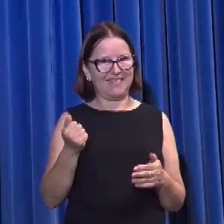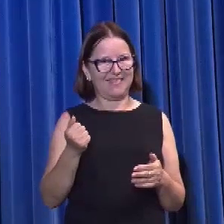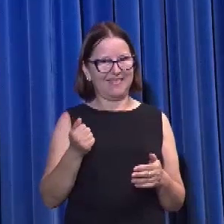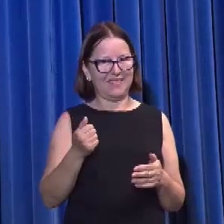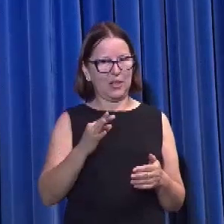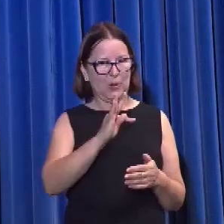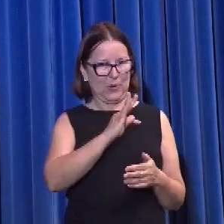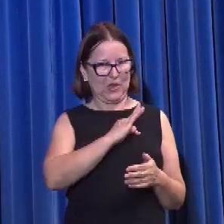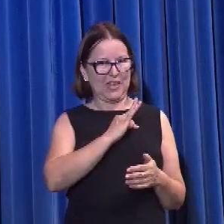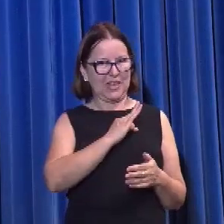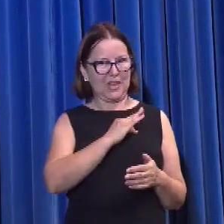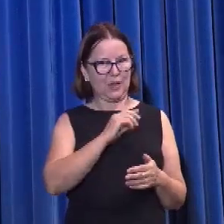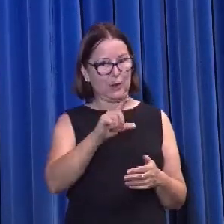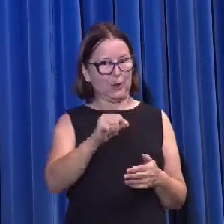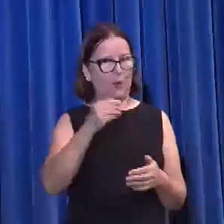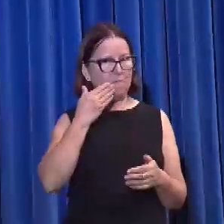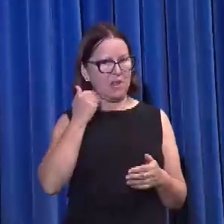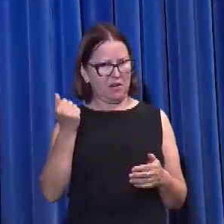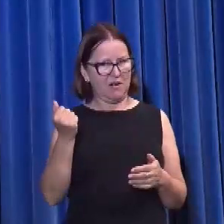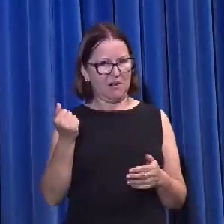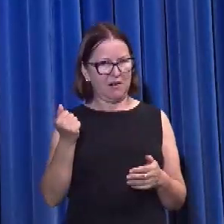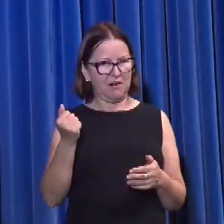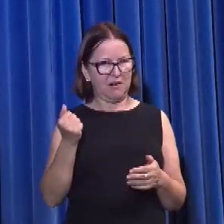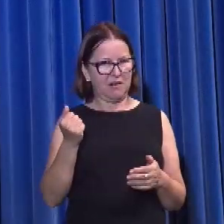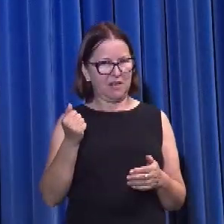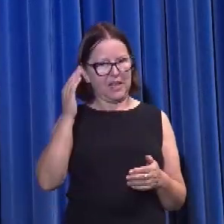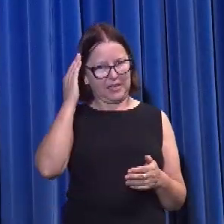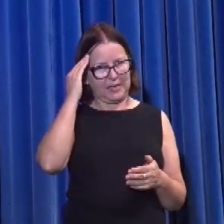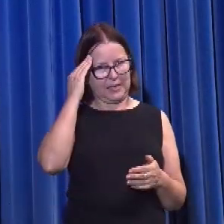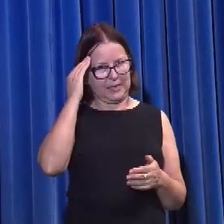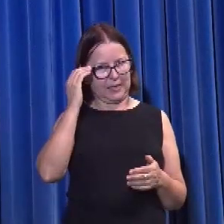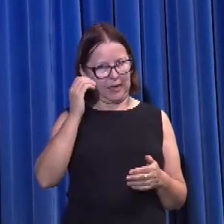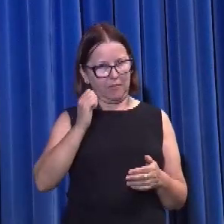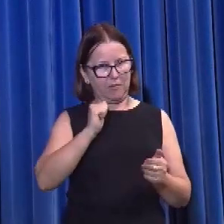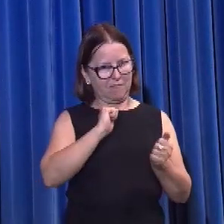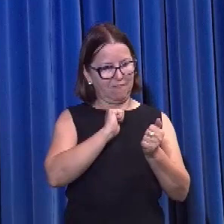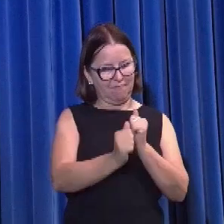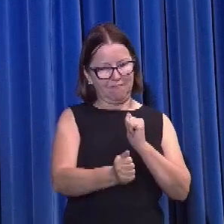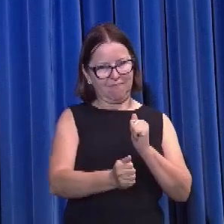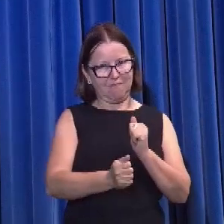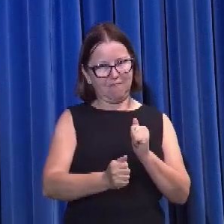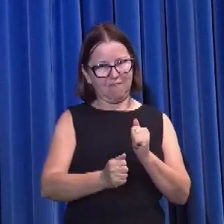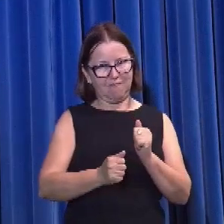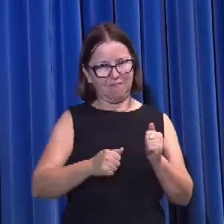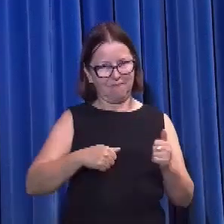melhores, os que sabem jogar melhor.